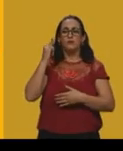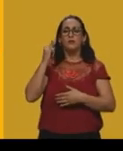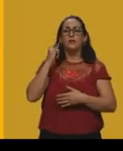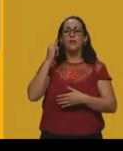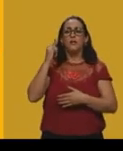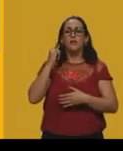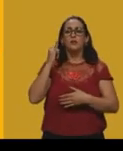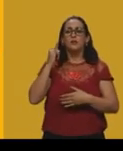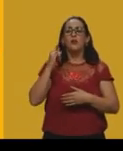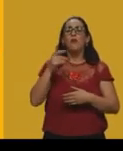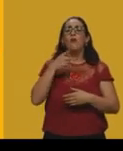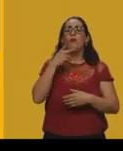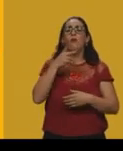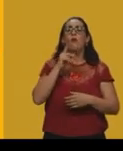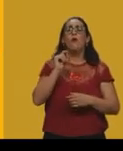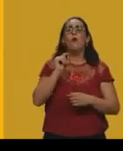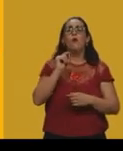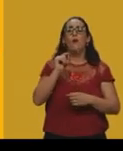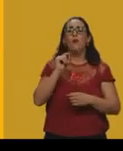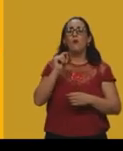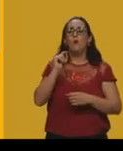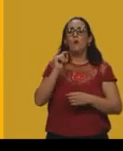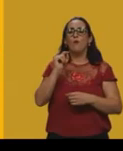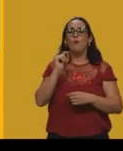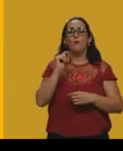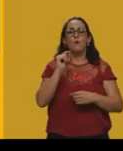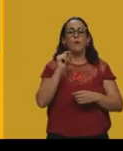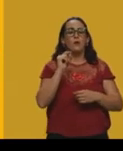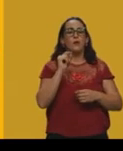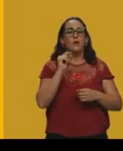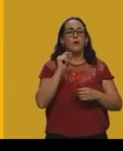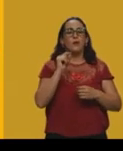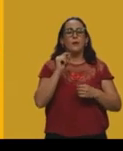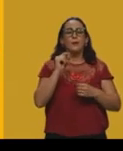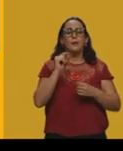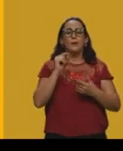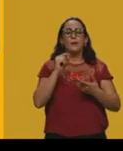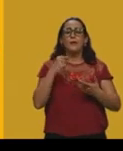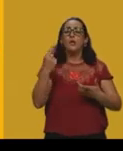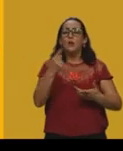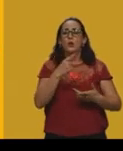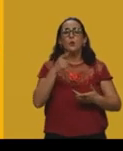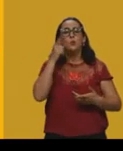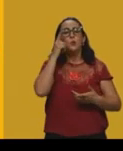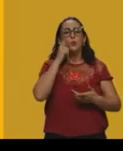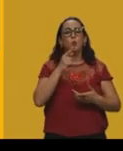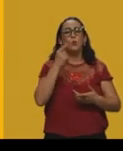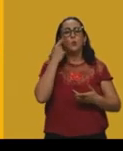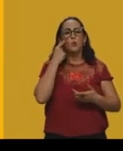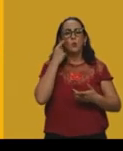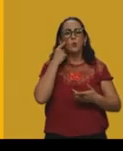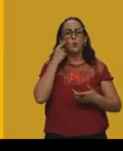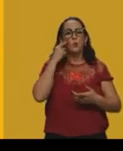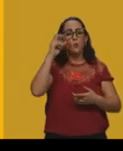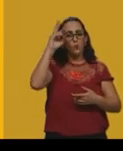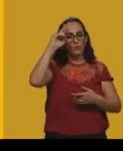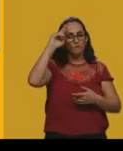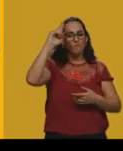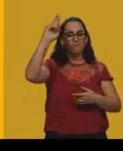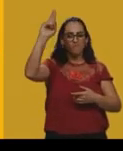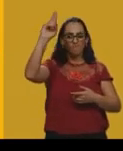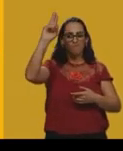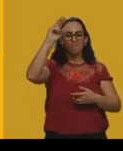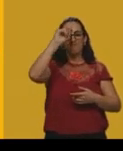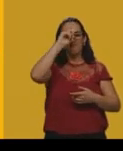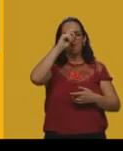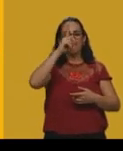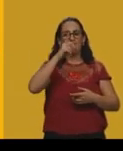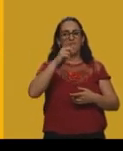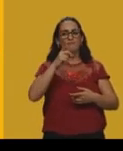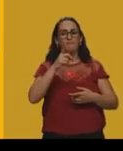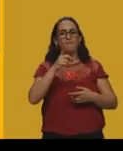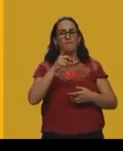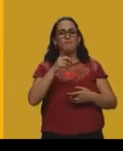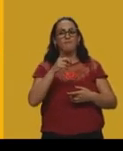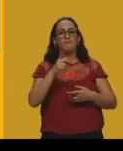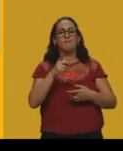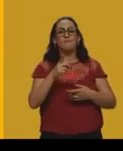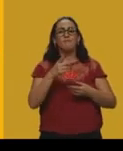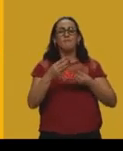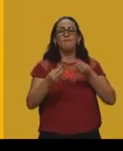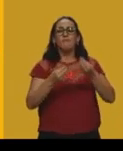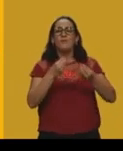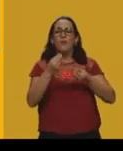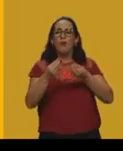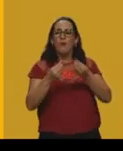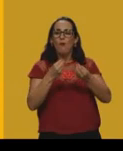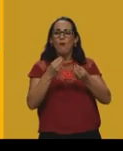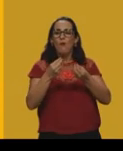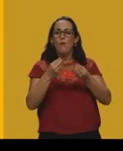vai falar um pouco sobre isso, né? Nela a gente consegue ver o senhor de engenho e a maneira como ele, né, transita, vamos dizer,